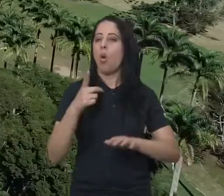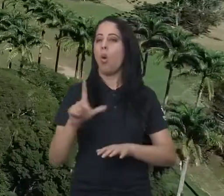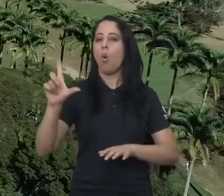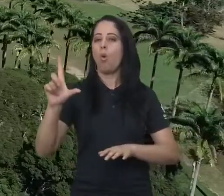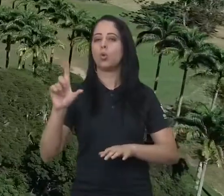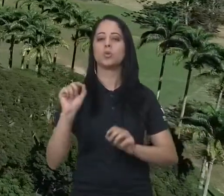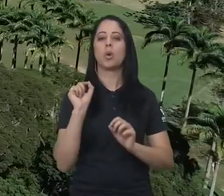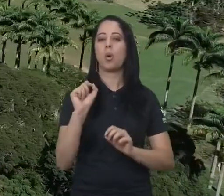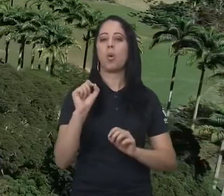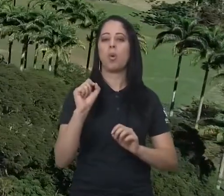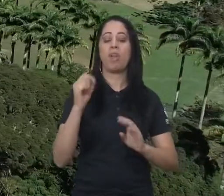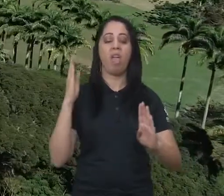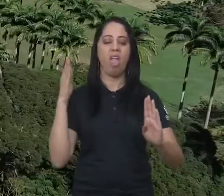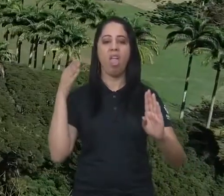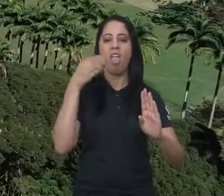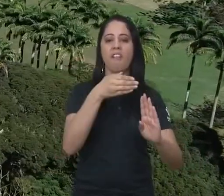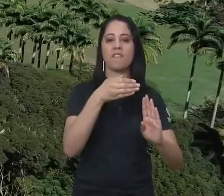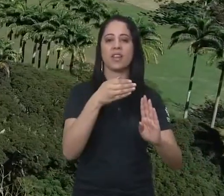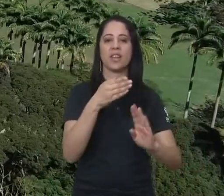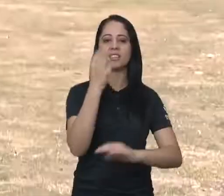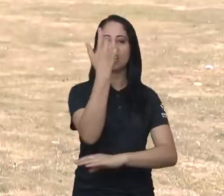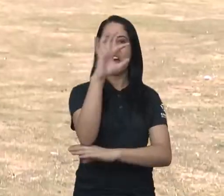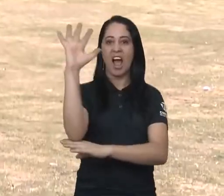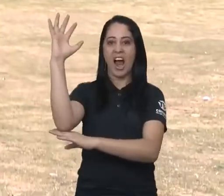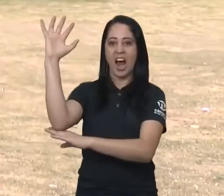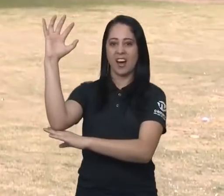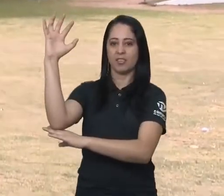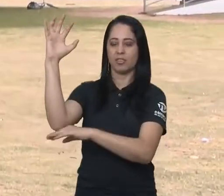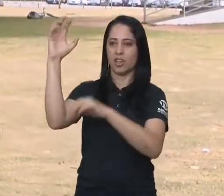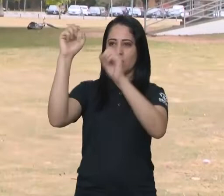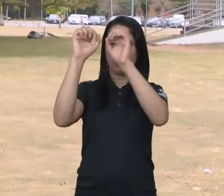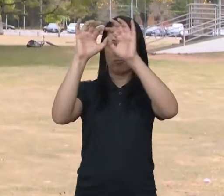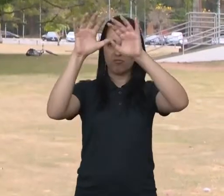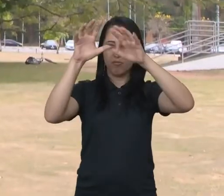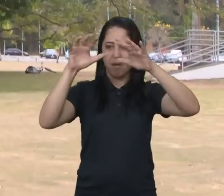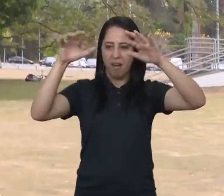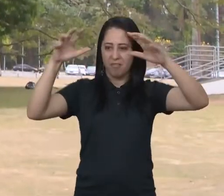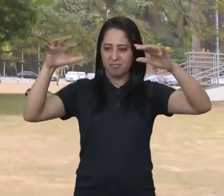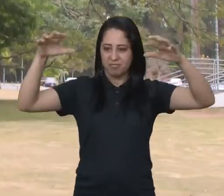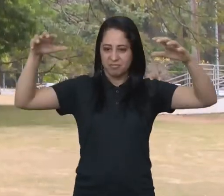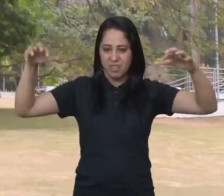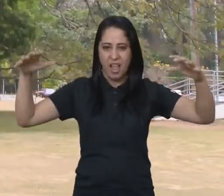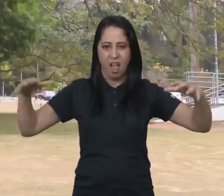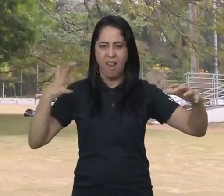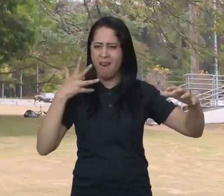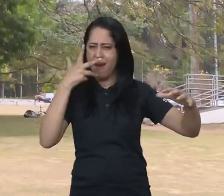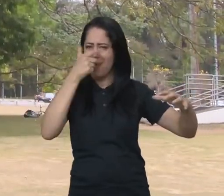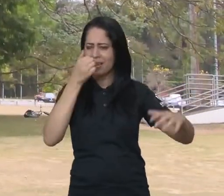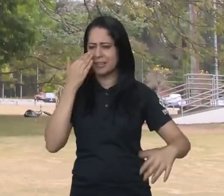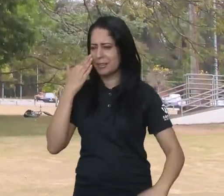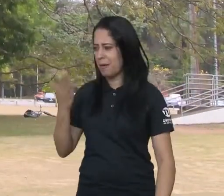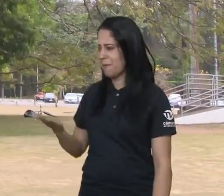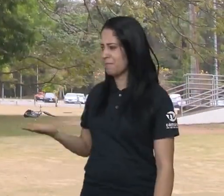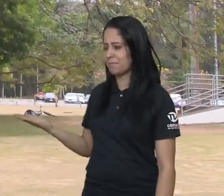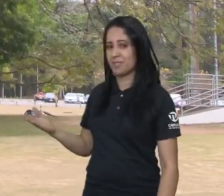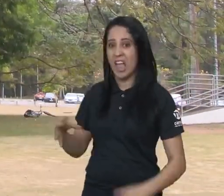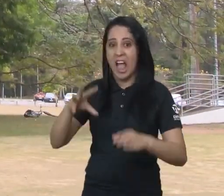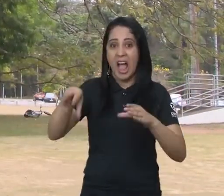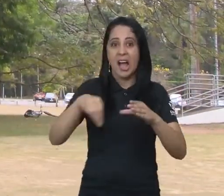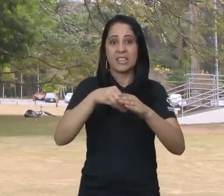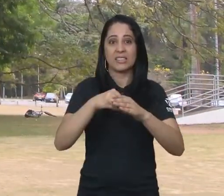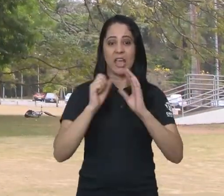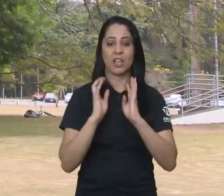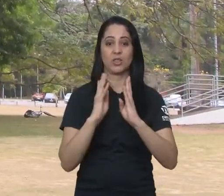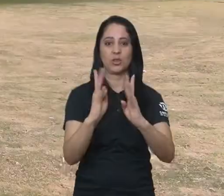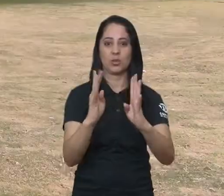parques. Uma outra grande referência municipal é a Árvore da Chuva, ou a Chorona, como também é conhecida. Esta aqui, que fica no